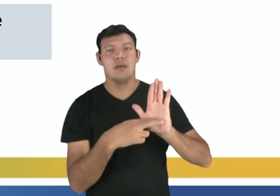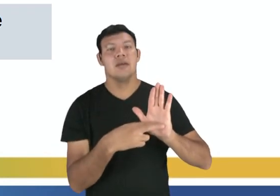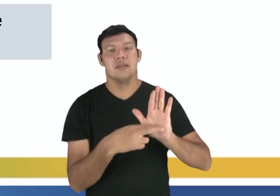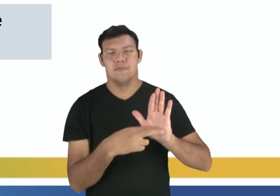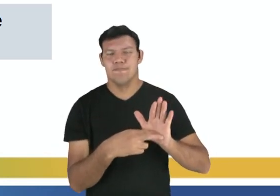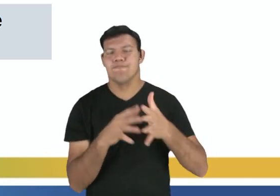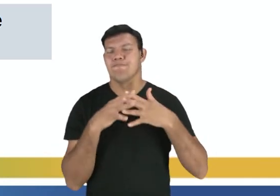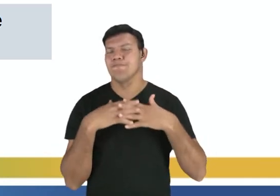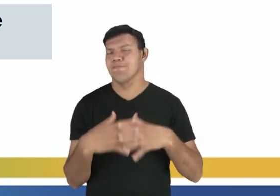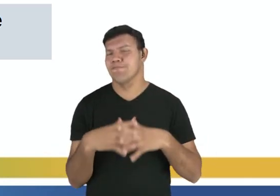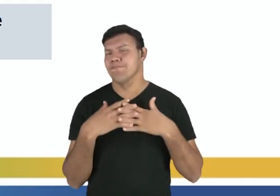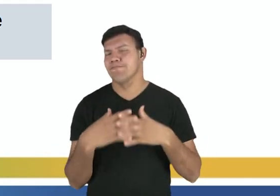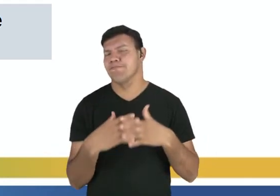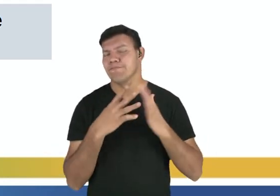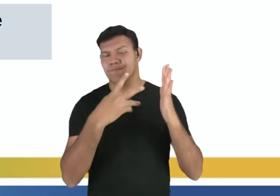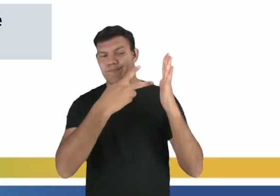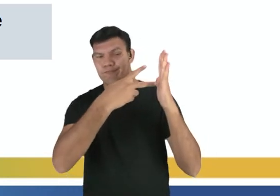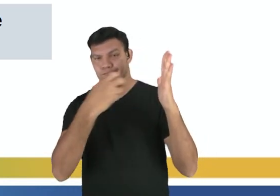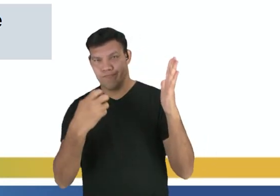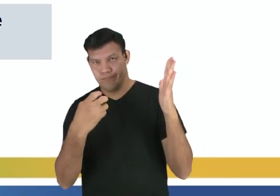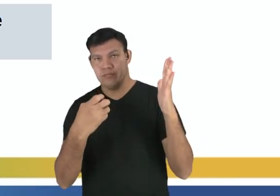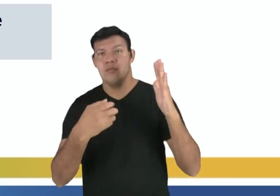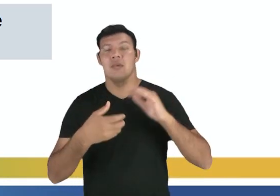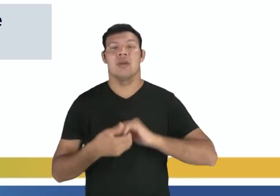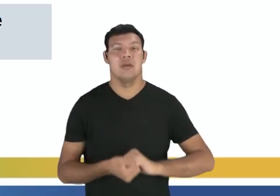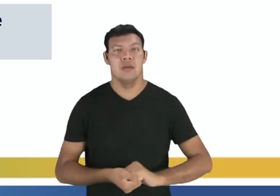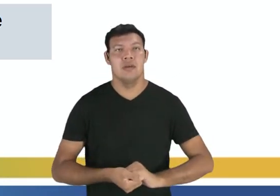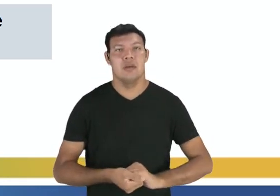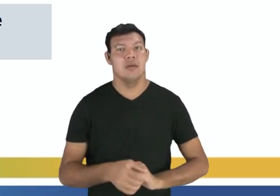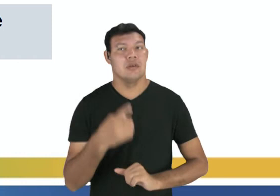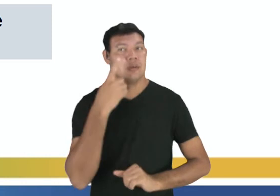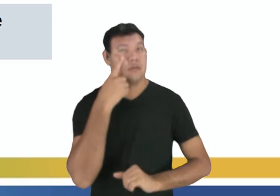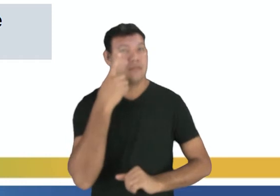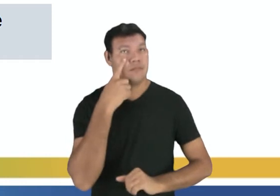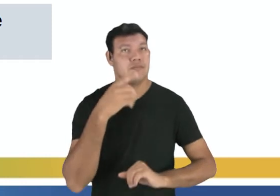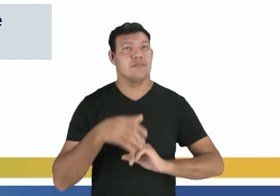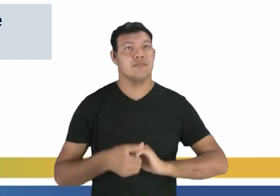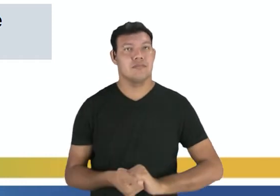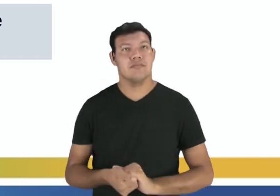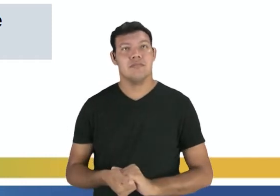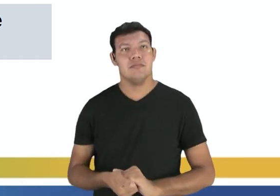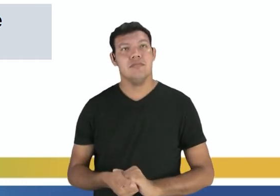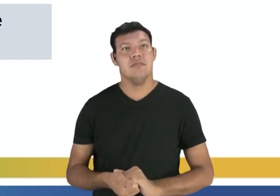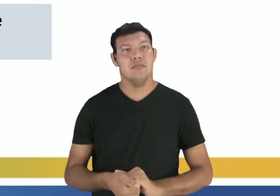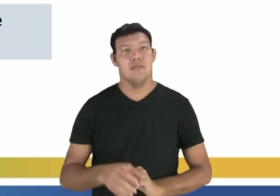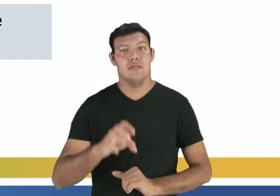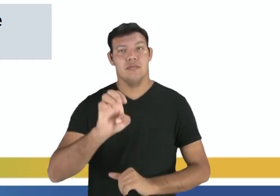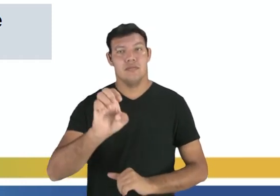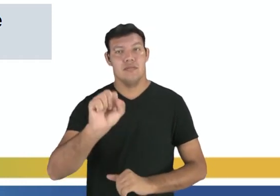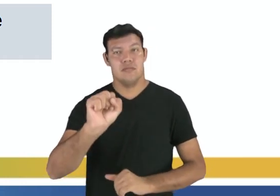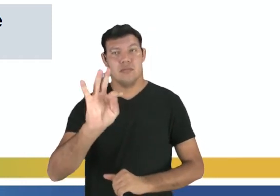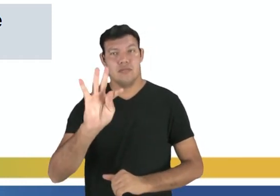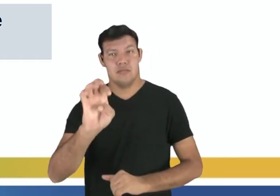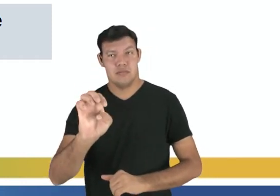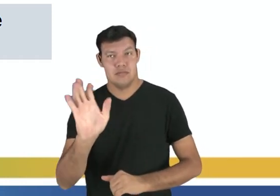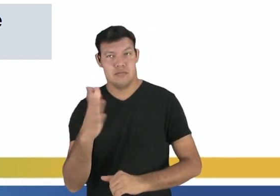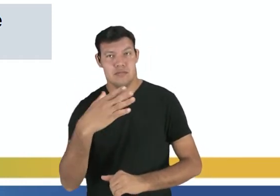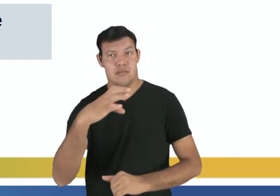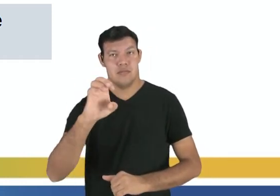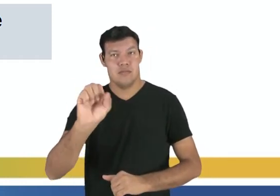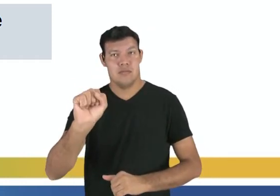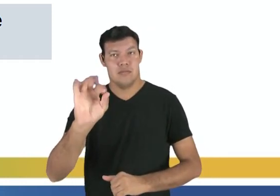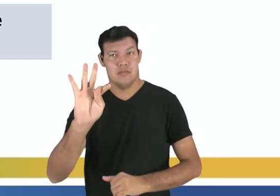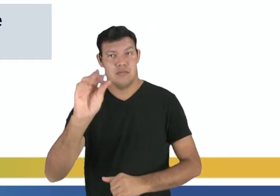ter complicação na interpretação de texto. Olhem só, este, esta, isto são usados